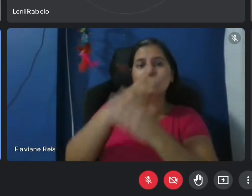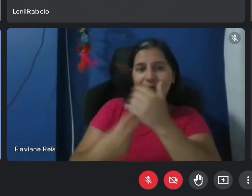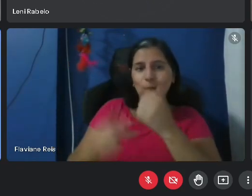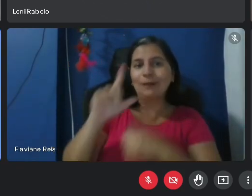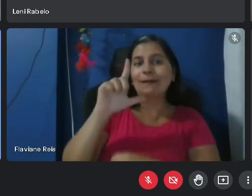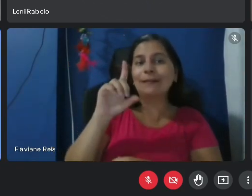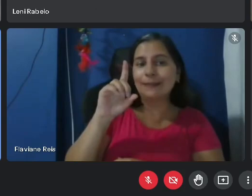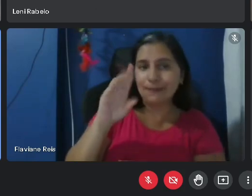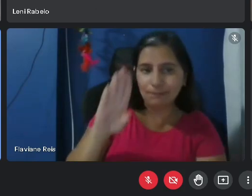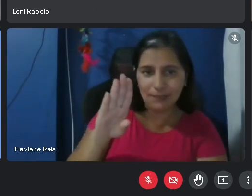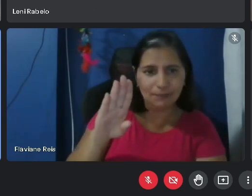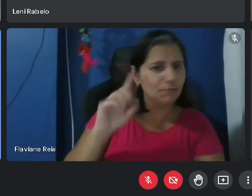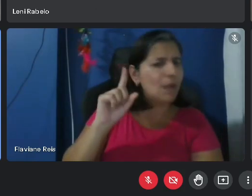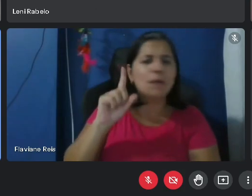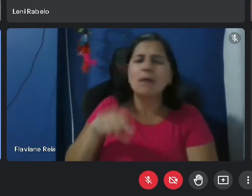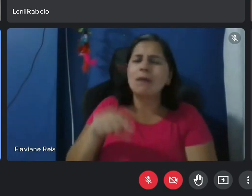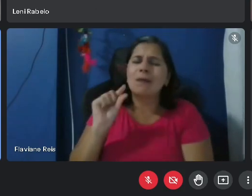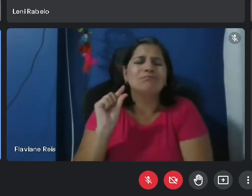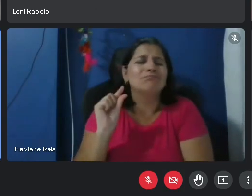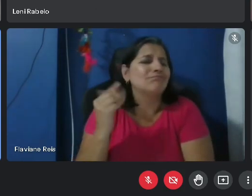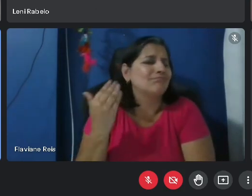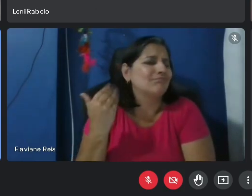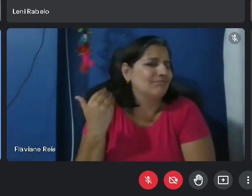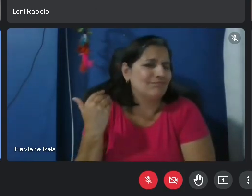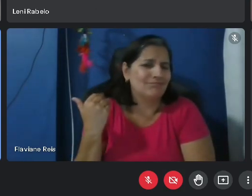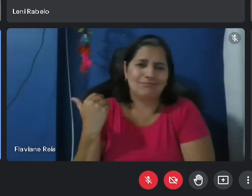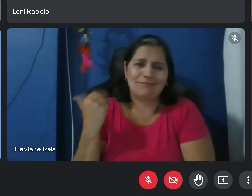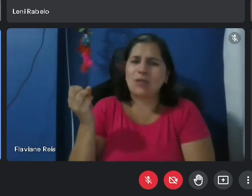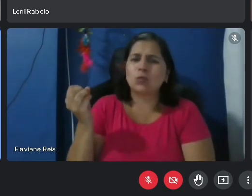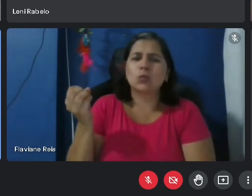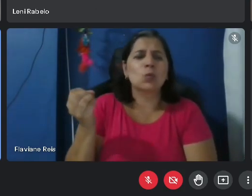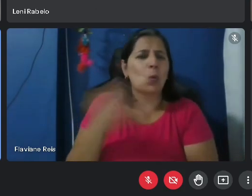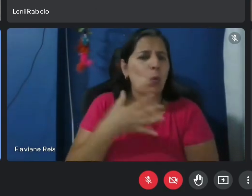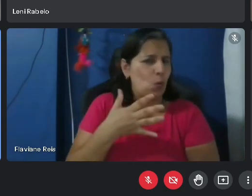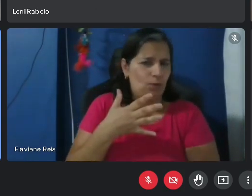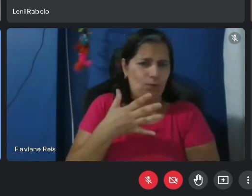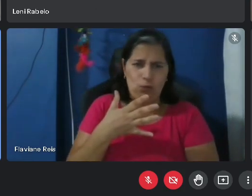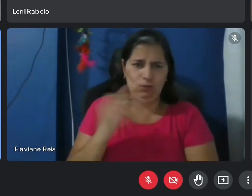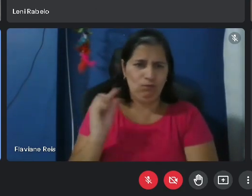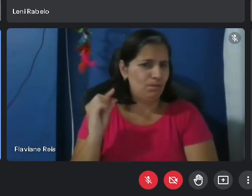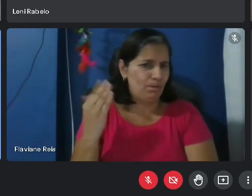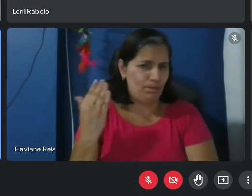que foi aprovado, né, LDB sobre educação bilíngue.